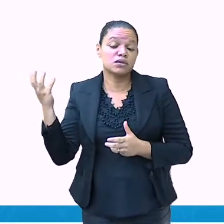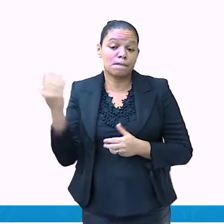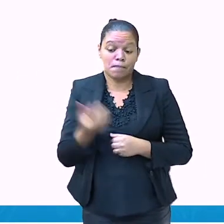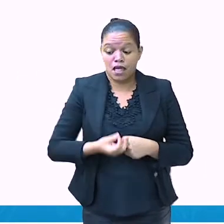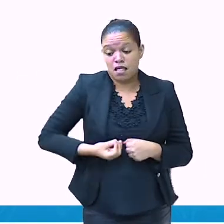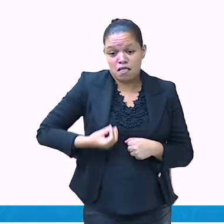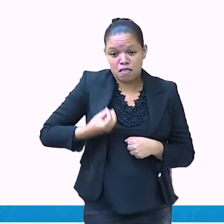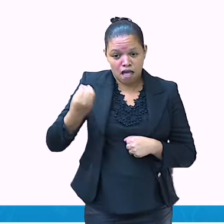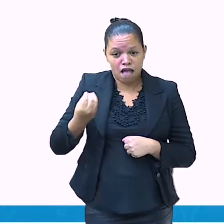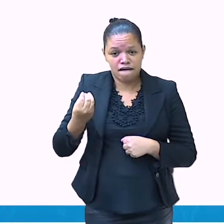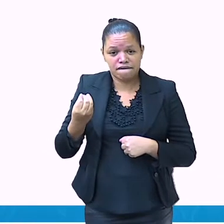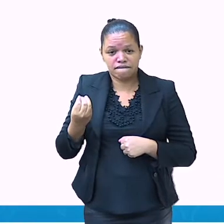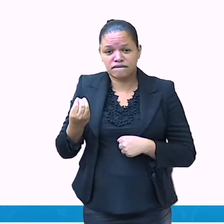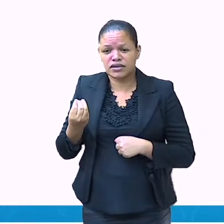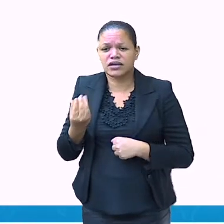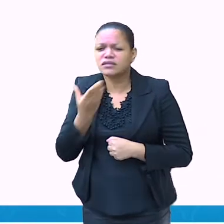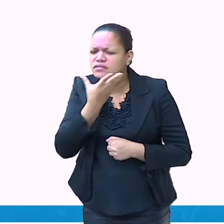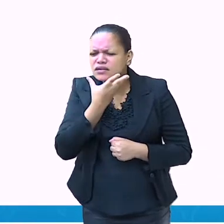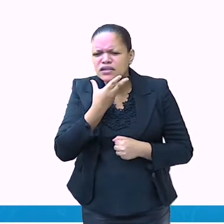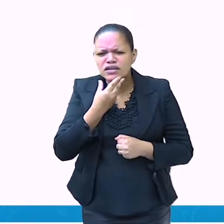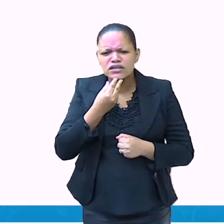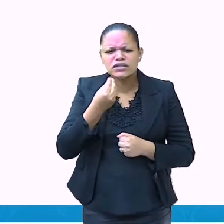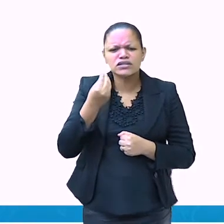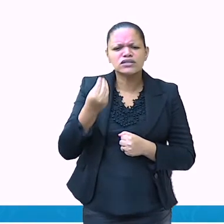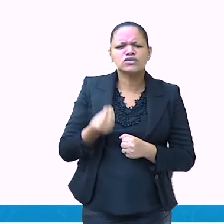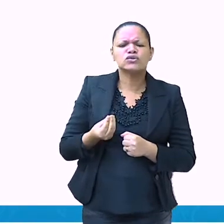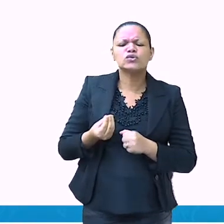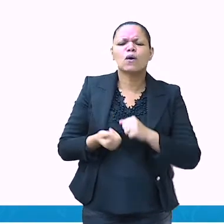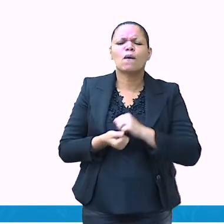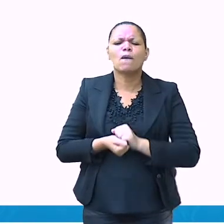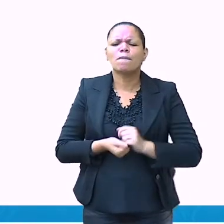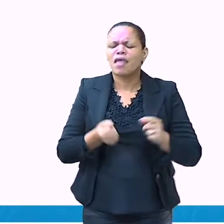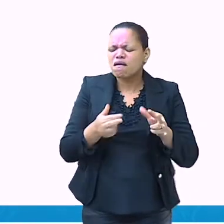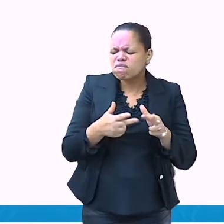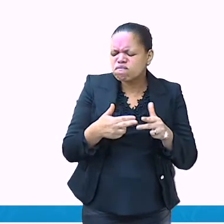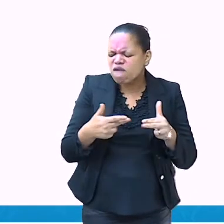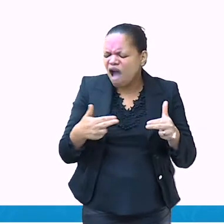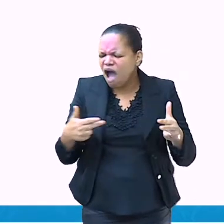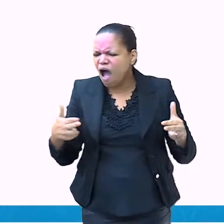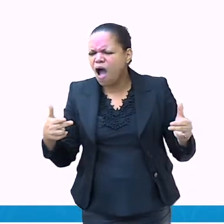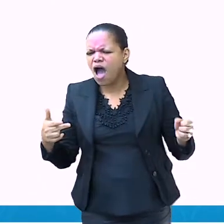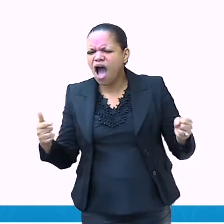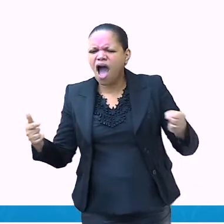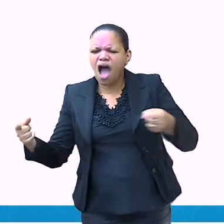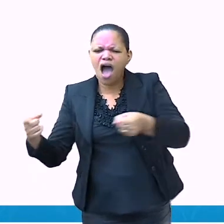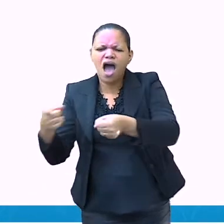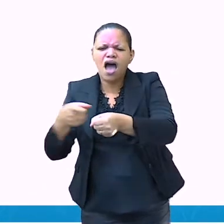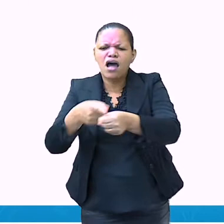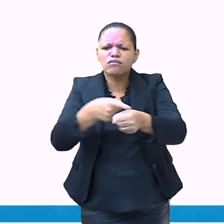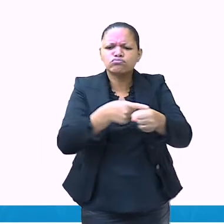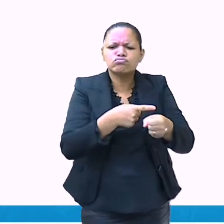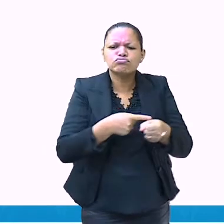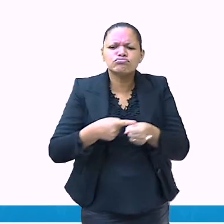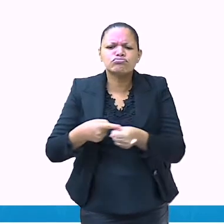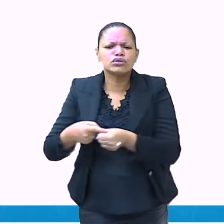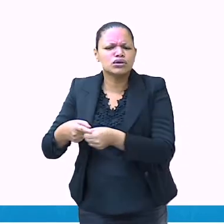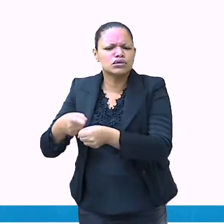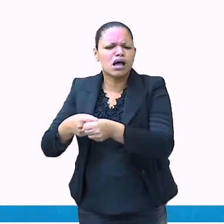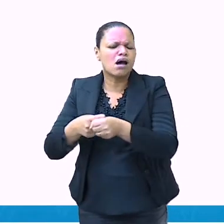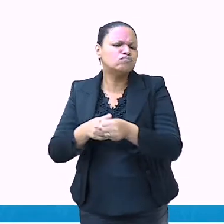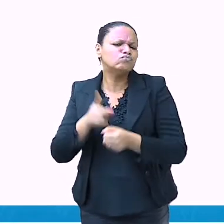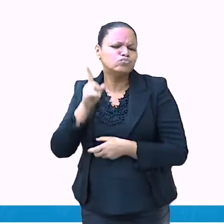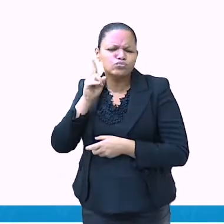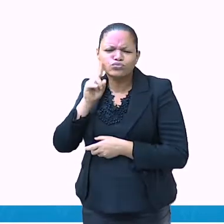South Carolina, North Carolina, que é a Carolina do Norte. Toda aquela parte ali dos Estados Unidos